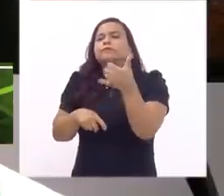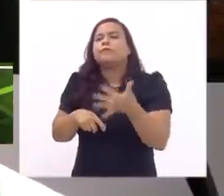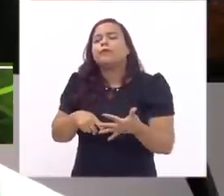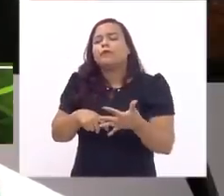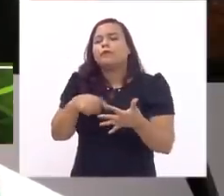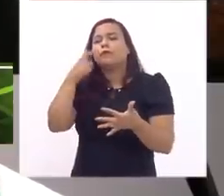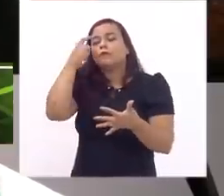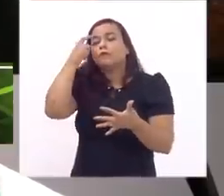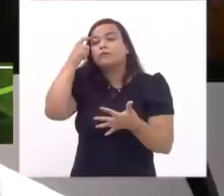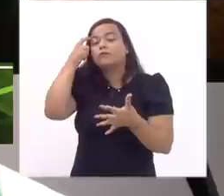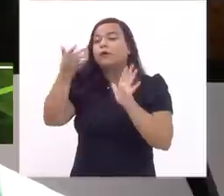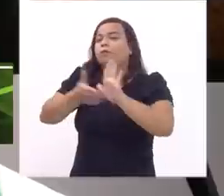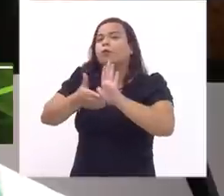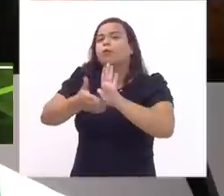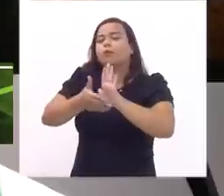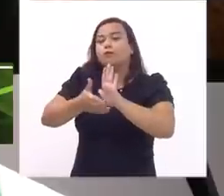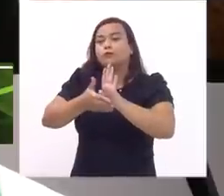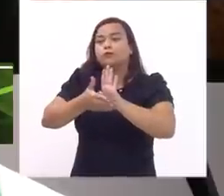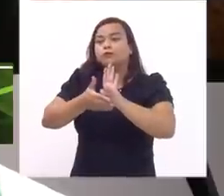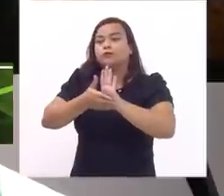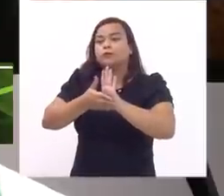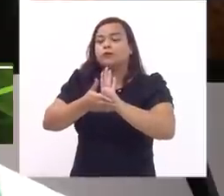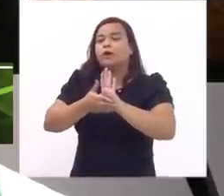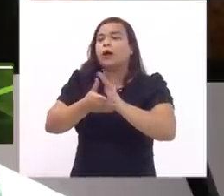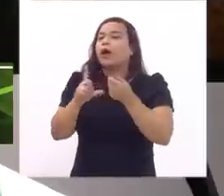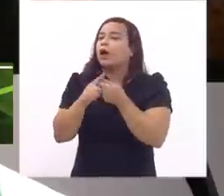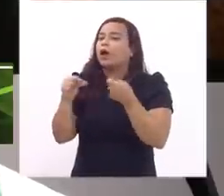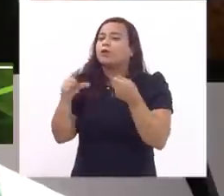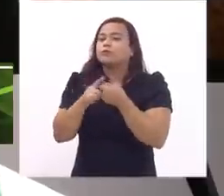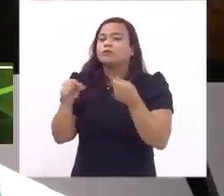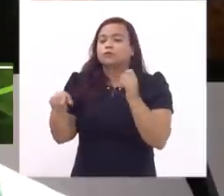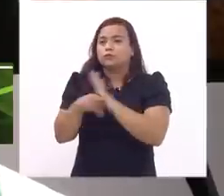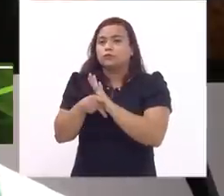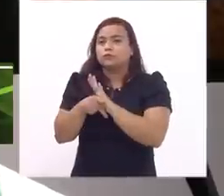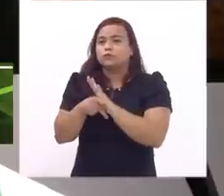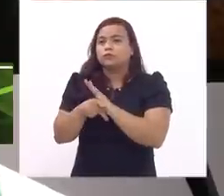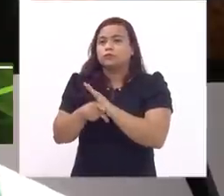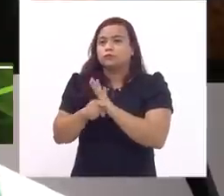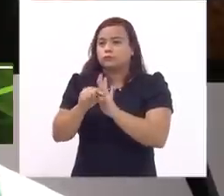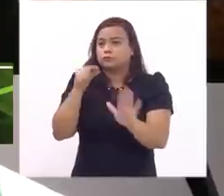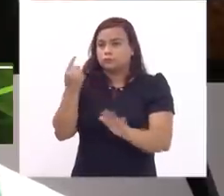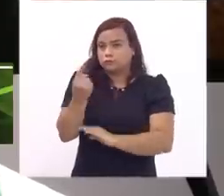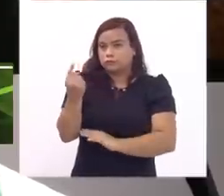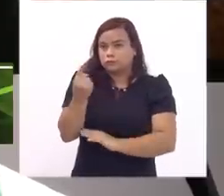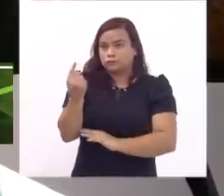ele está propondo no artigo 1º